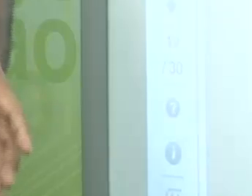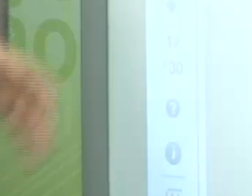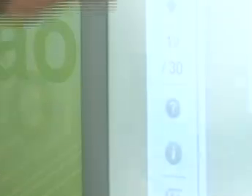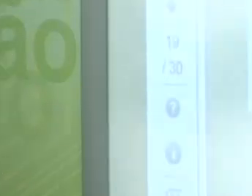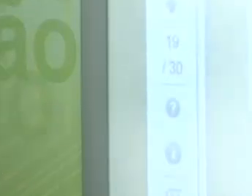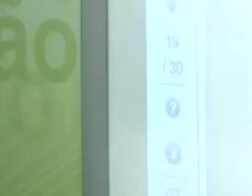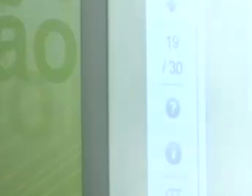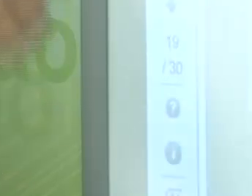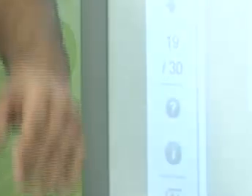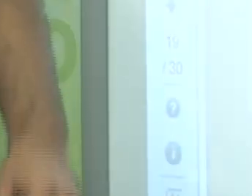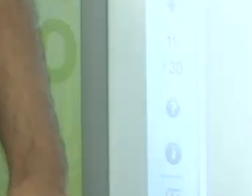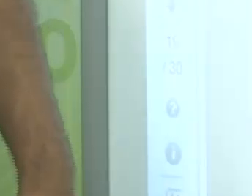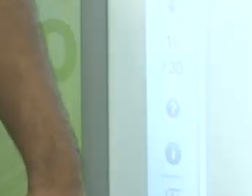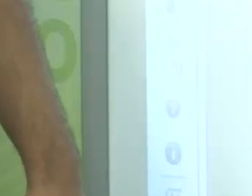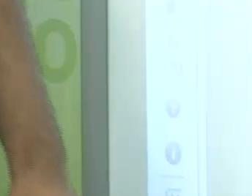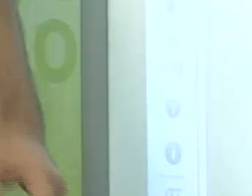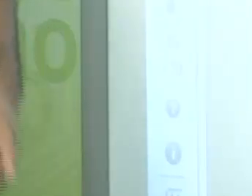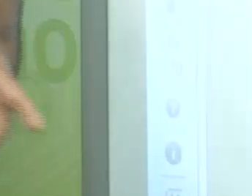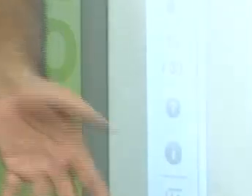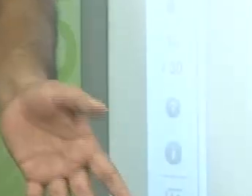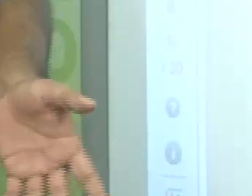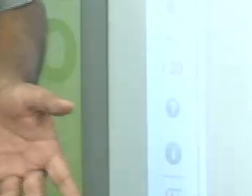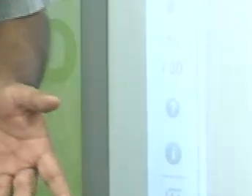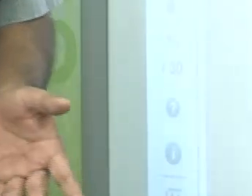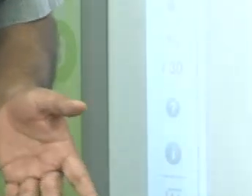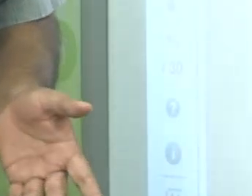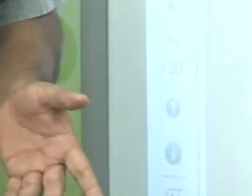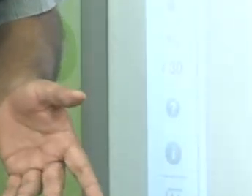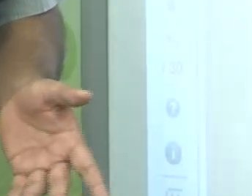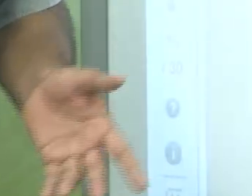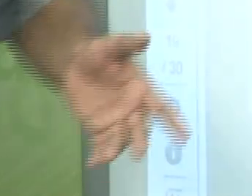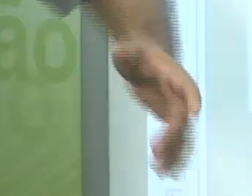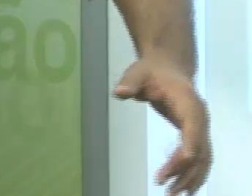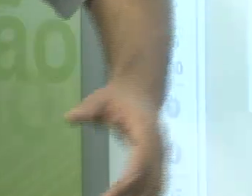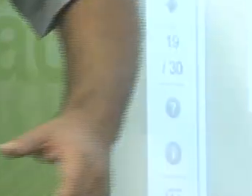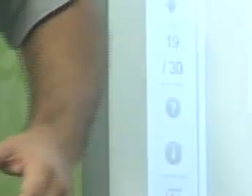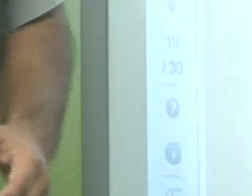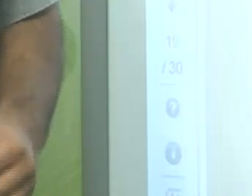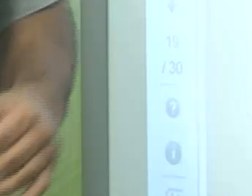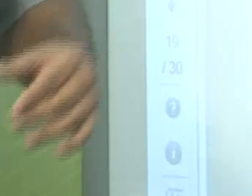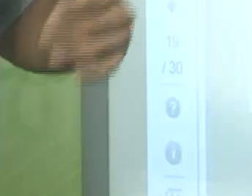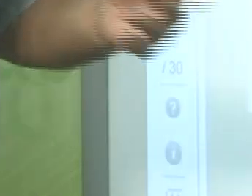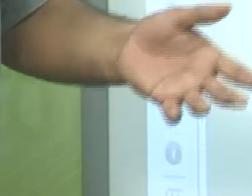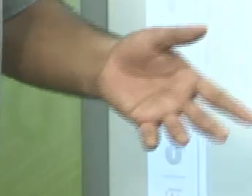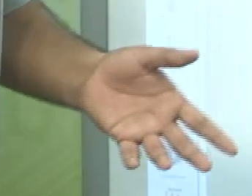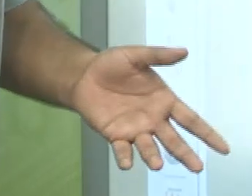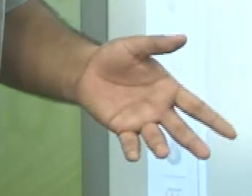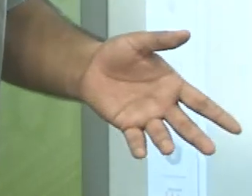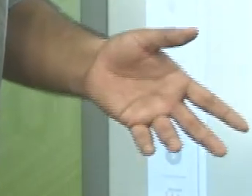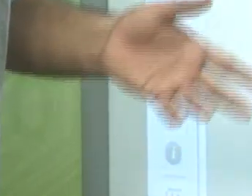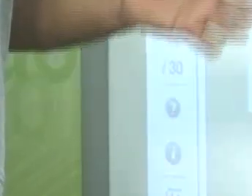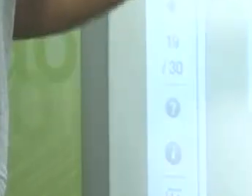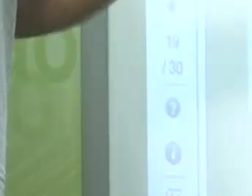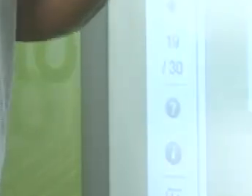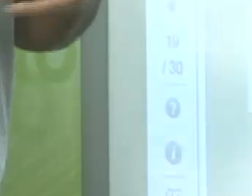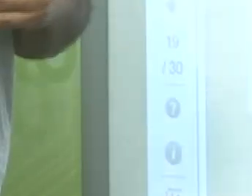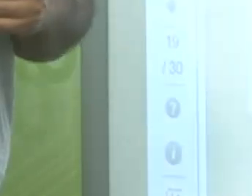uma classe intermediária. Isso eu falei, inclusive, na aula passada. Essa classe intermediária eu posso dar o nome que eu